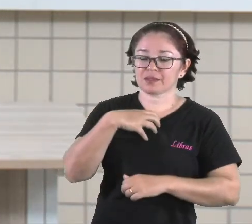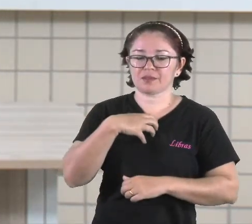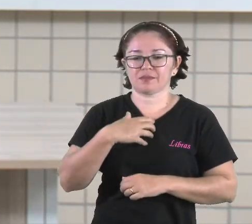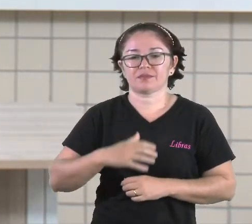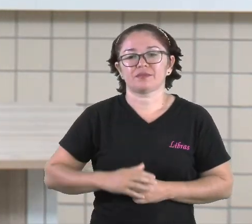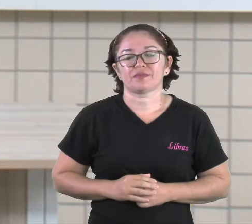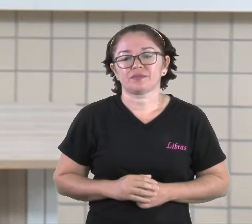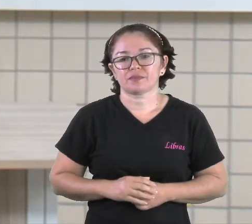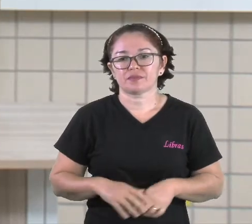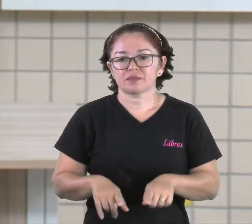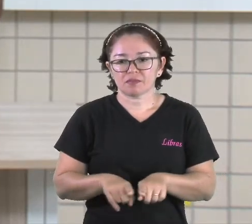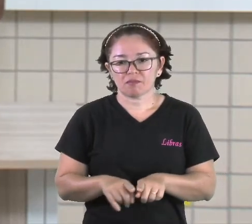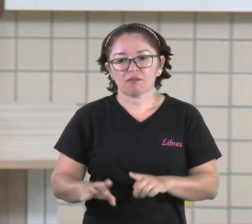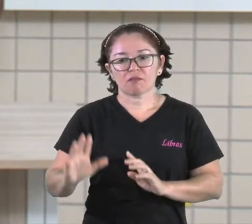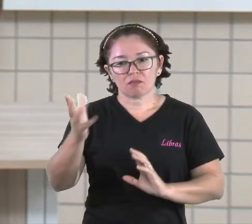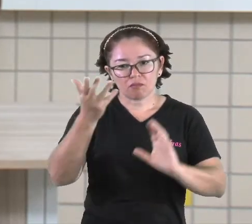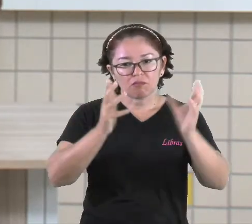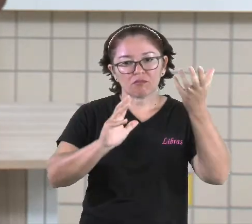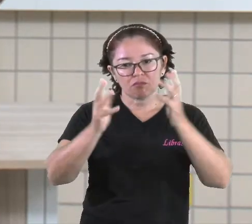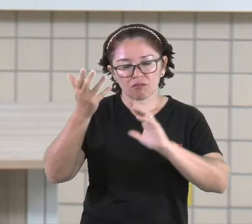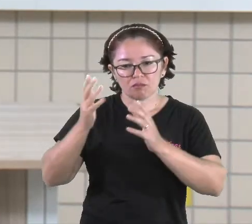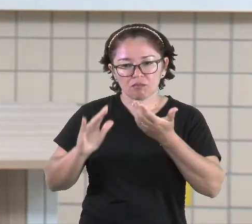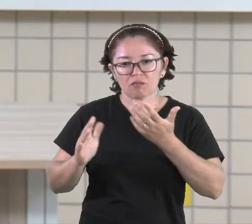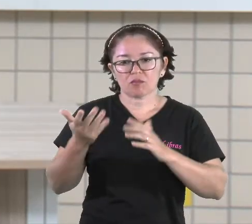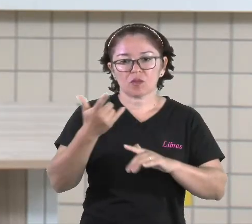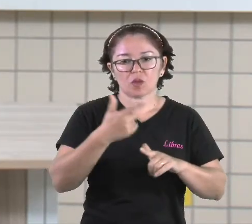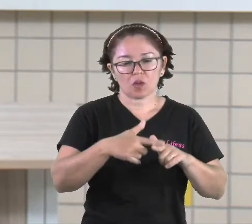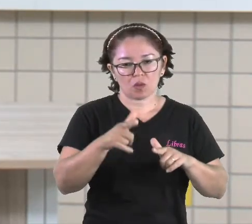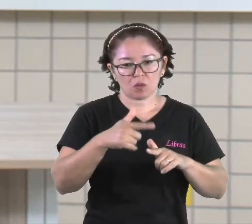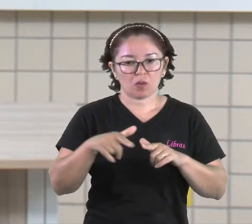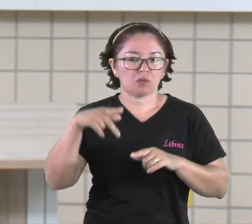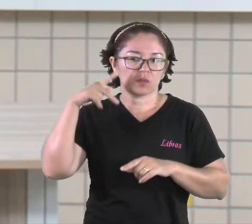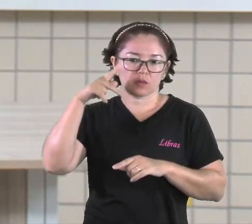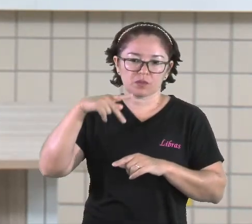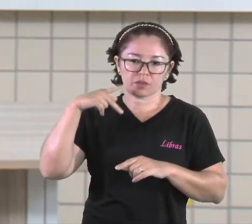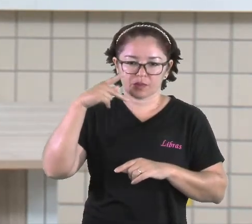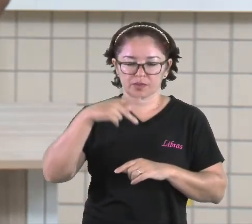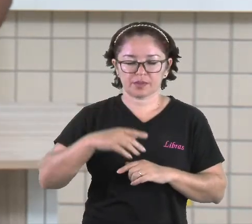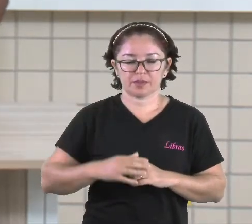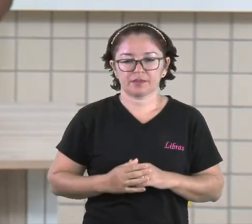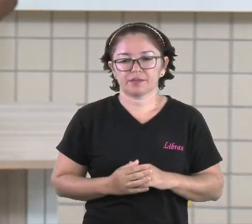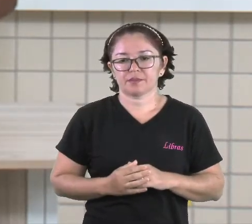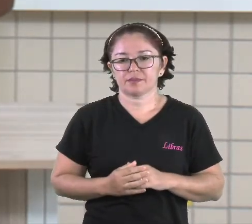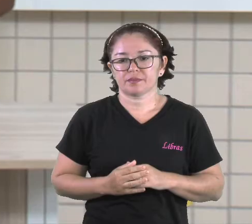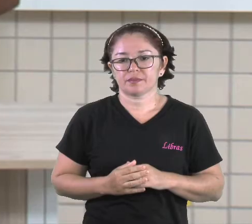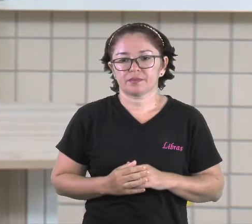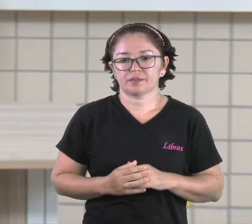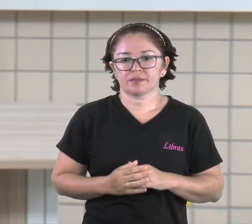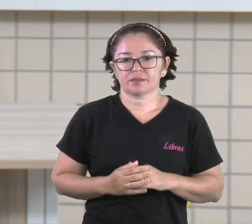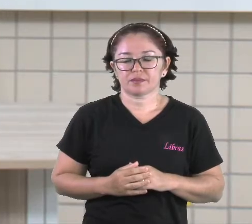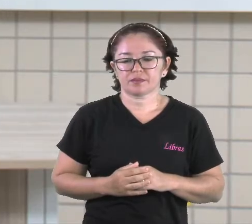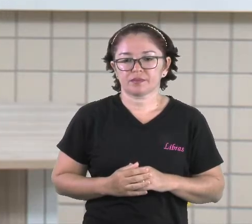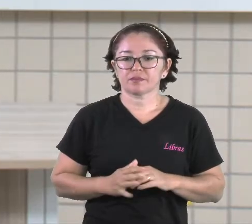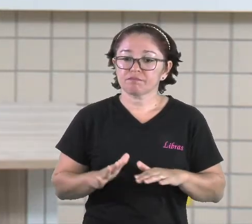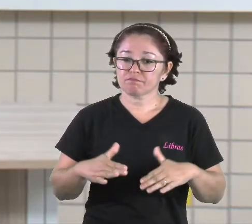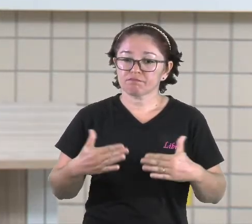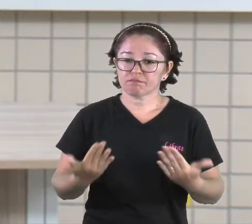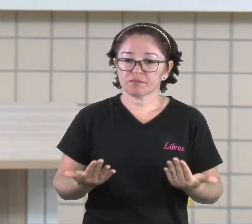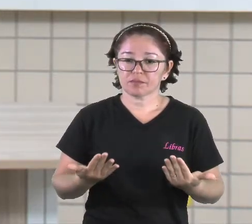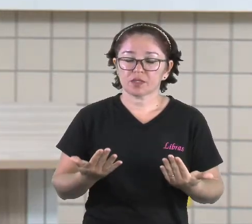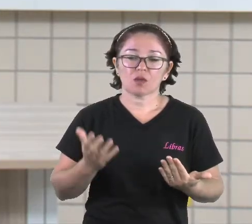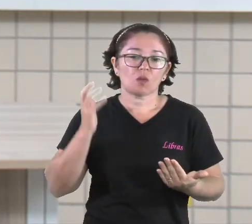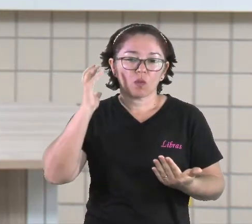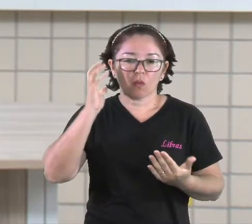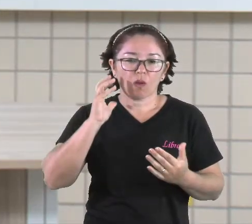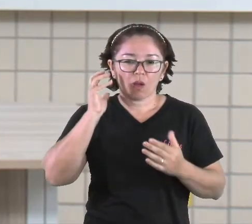de extrema importância nesse cenário, utilizando-se, obviamente, do som do rádio, que